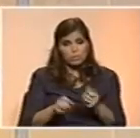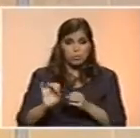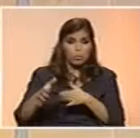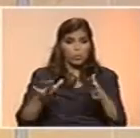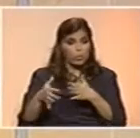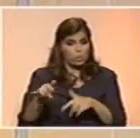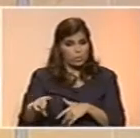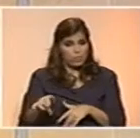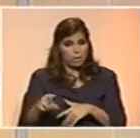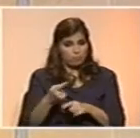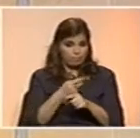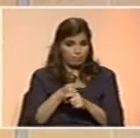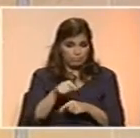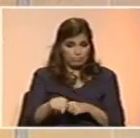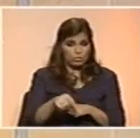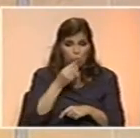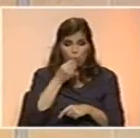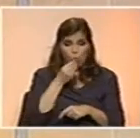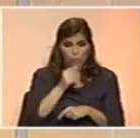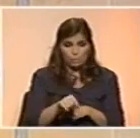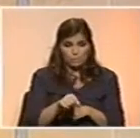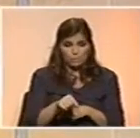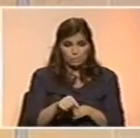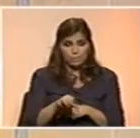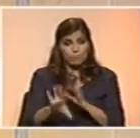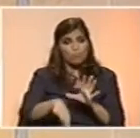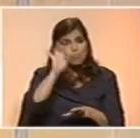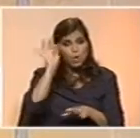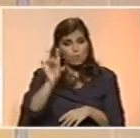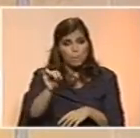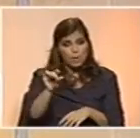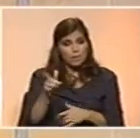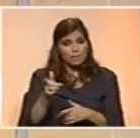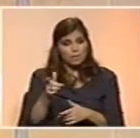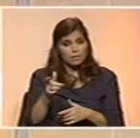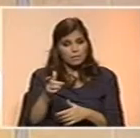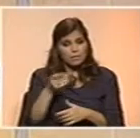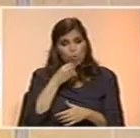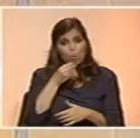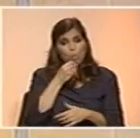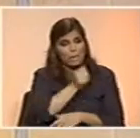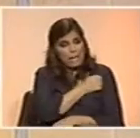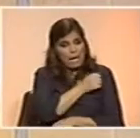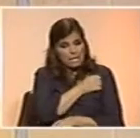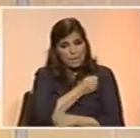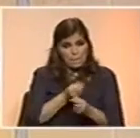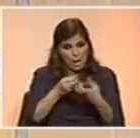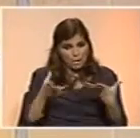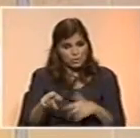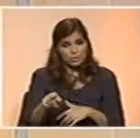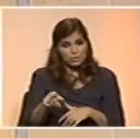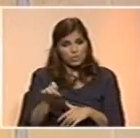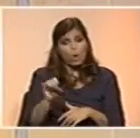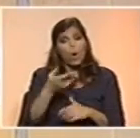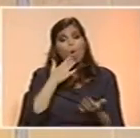produzem aquilo que que eu como, para optar também mais vezes, se calhar, por comer em casa ou em sítios, em